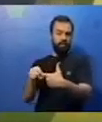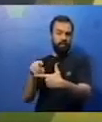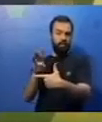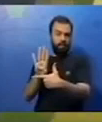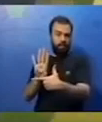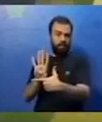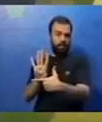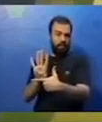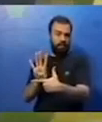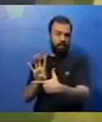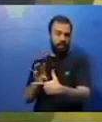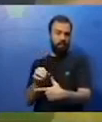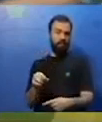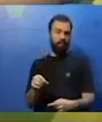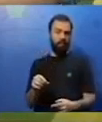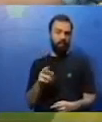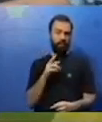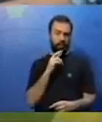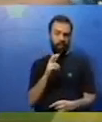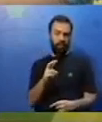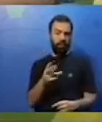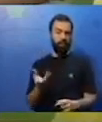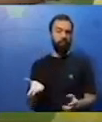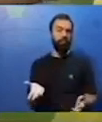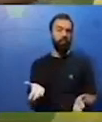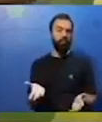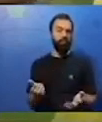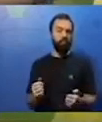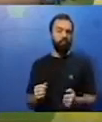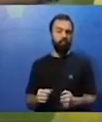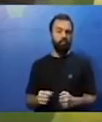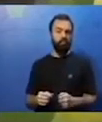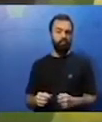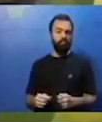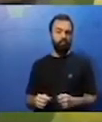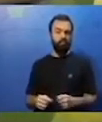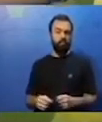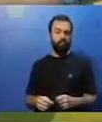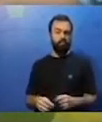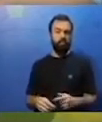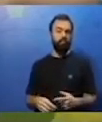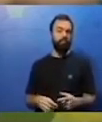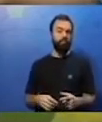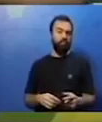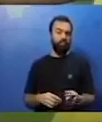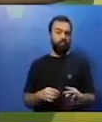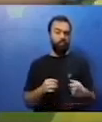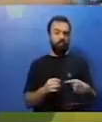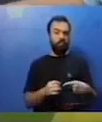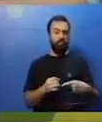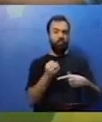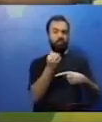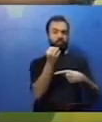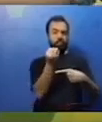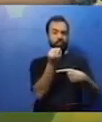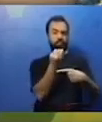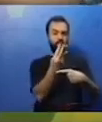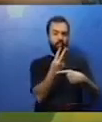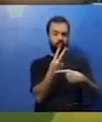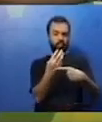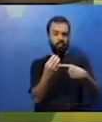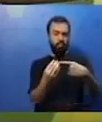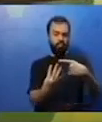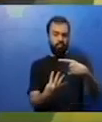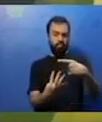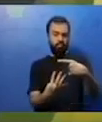dividido por 4. Olha aqui a representação. Tenho 3/4. Quero a